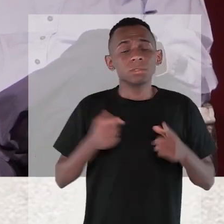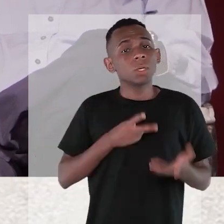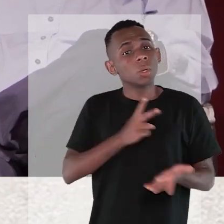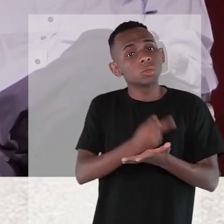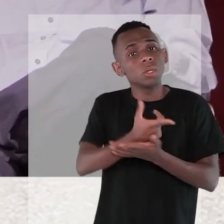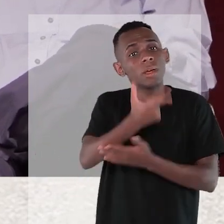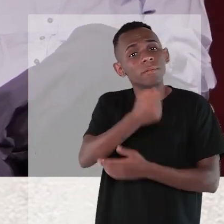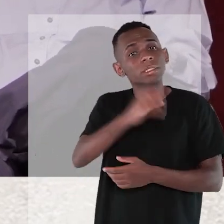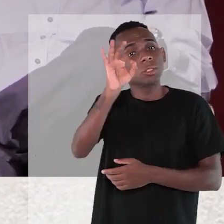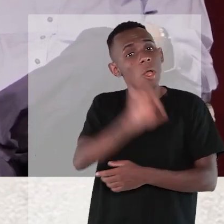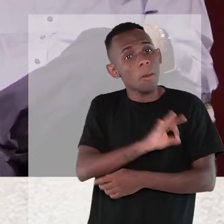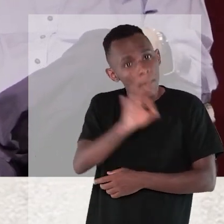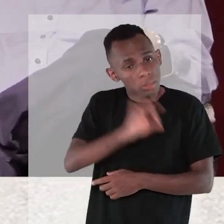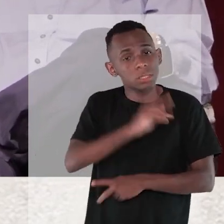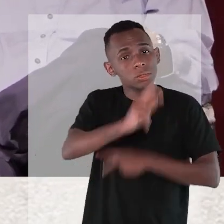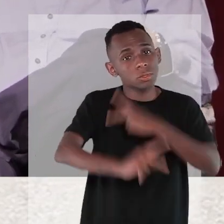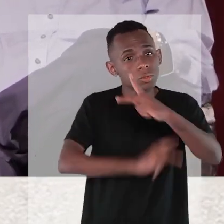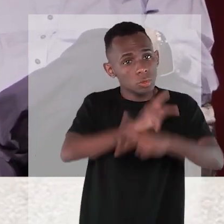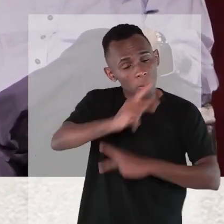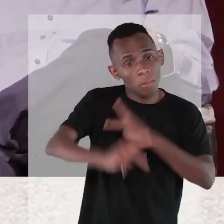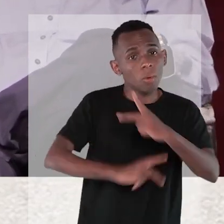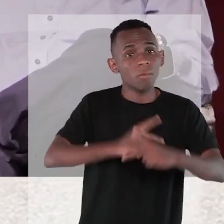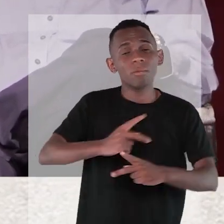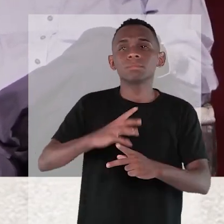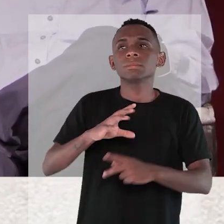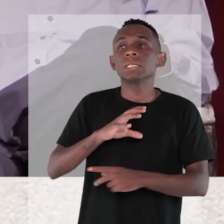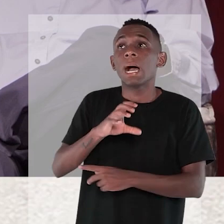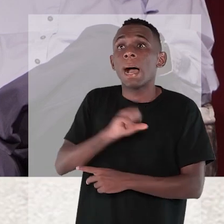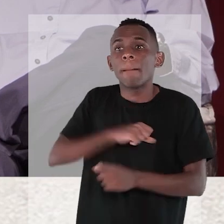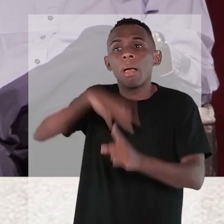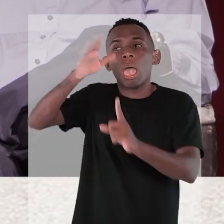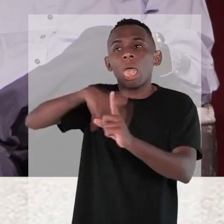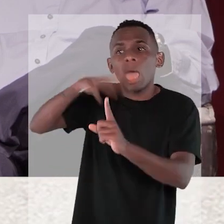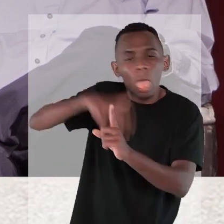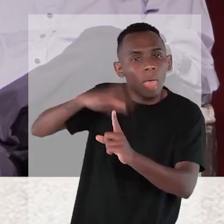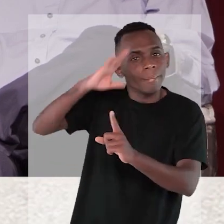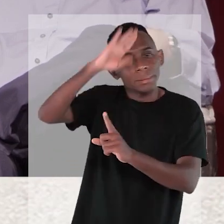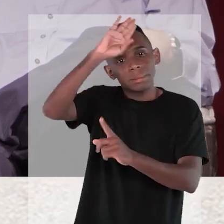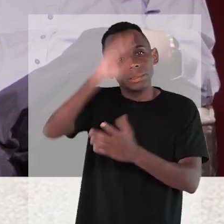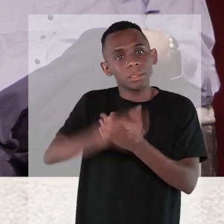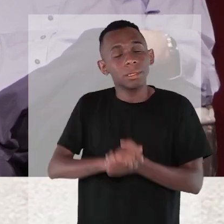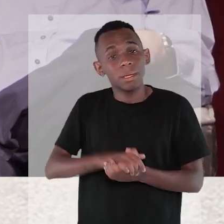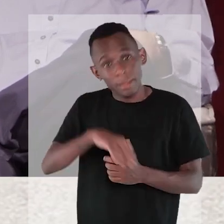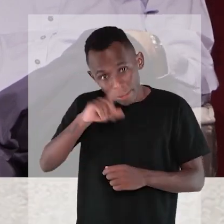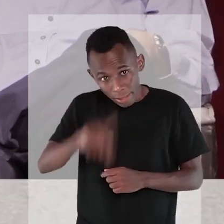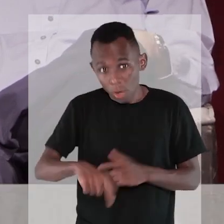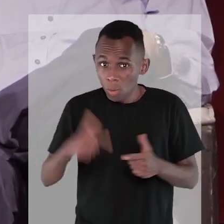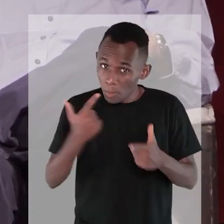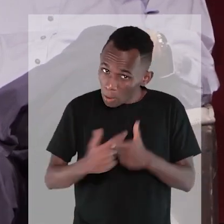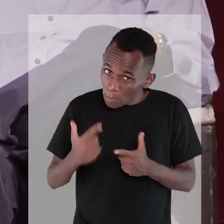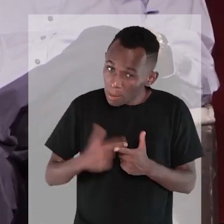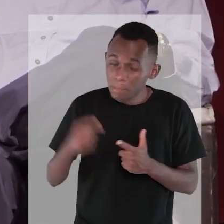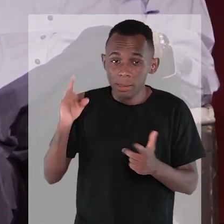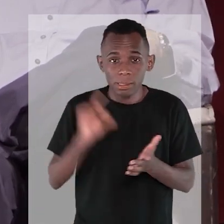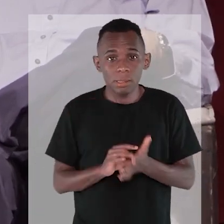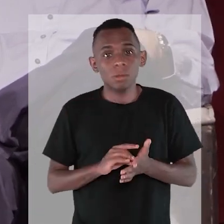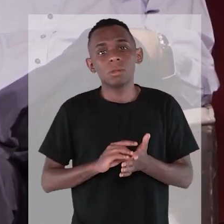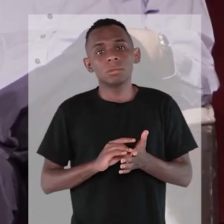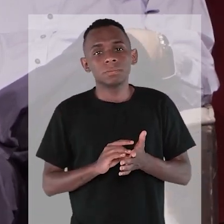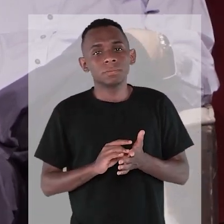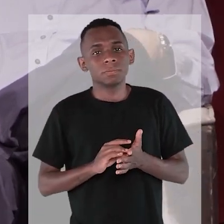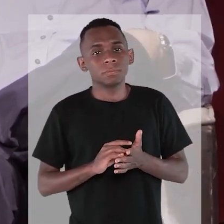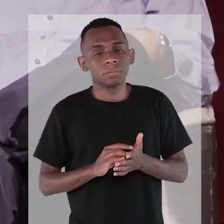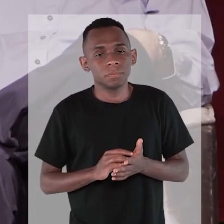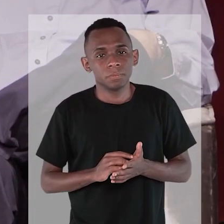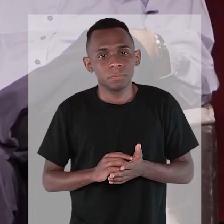20% da população absolutamente apaixonada por ele. O que configura uma nova relação entre representante e